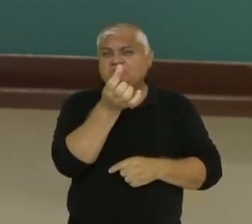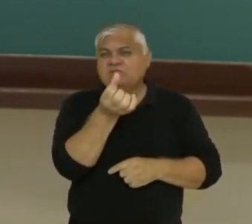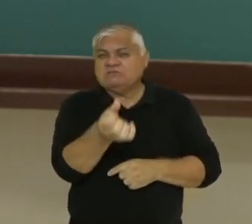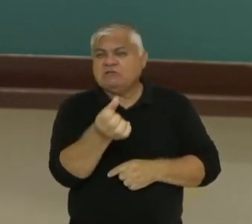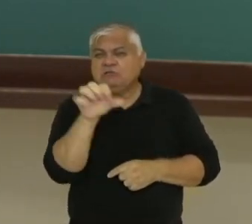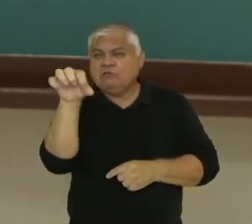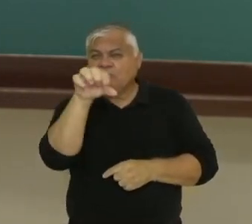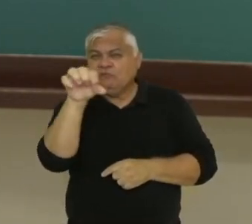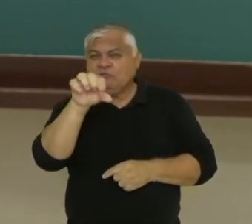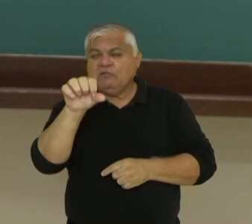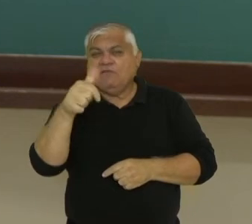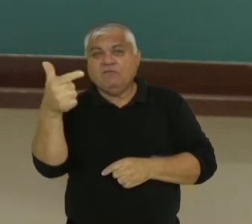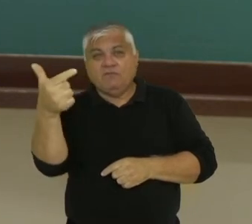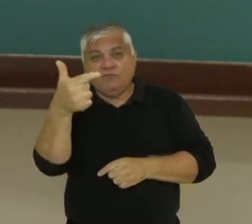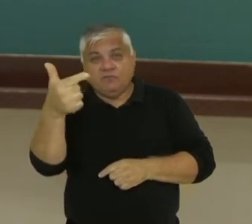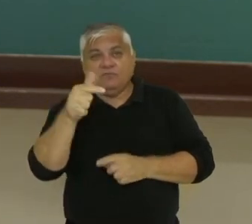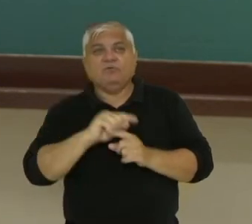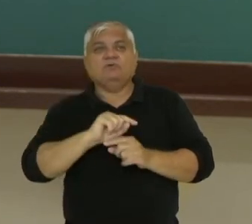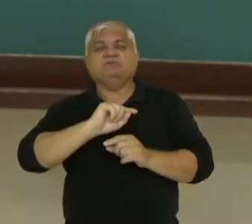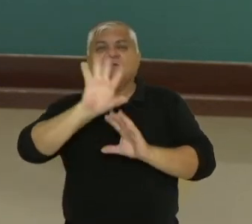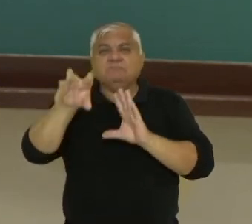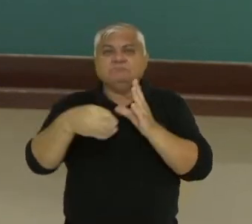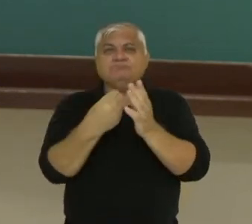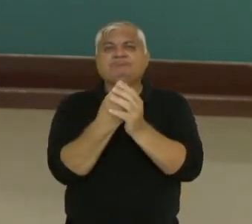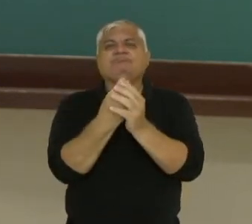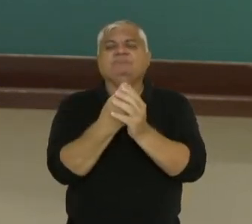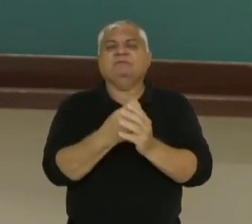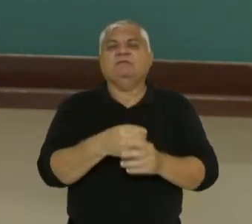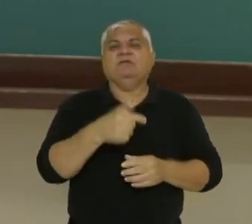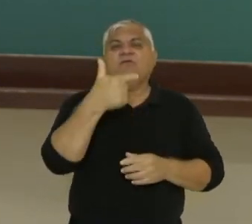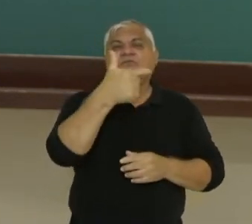1.699,22, que era do primeiro ano, montante, mais o juro